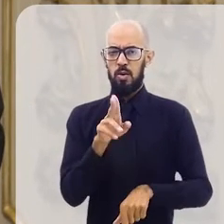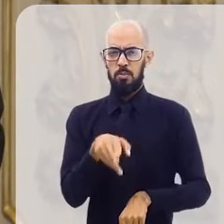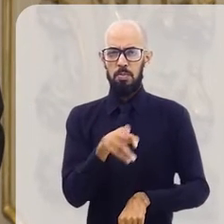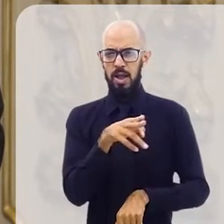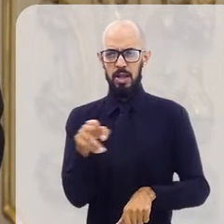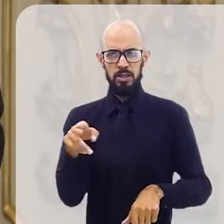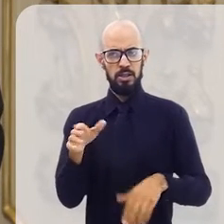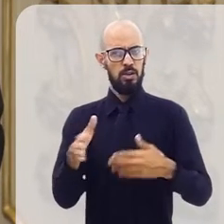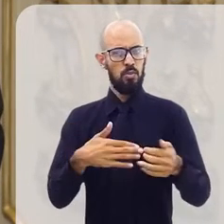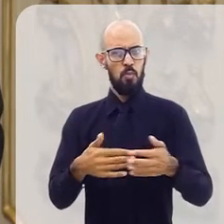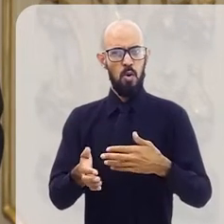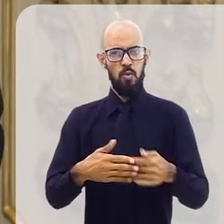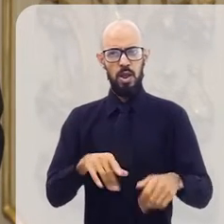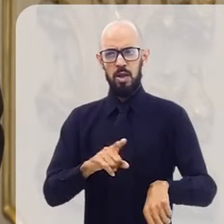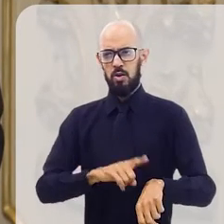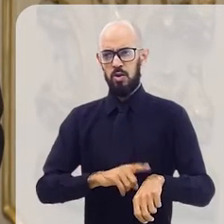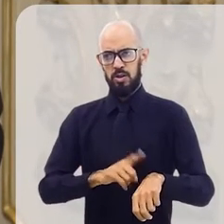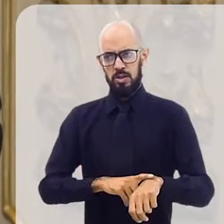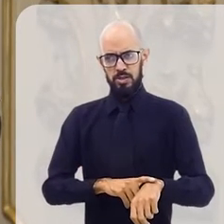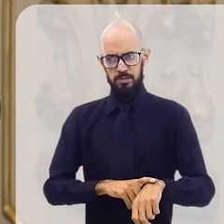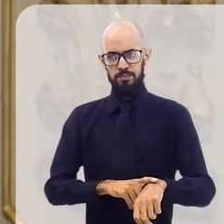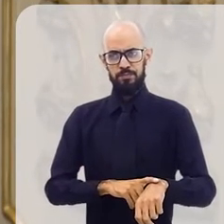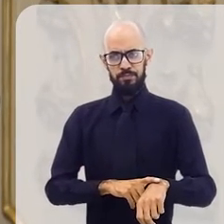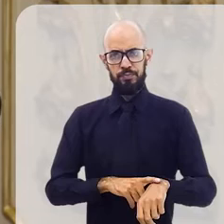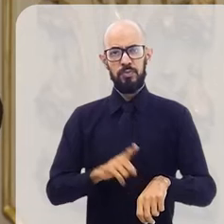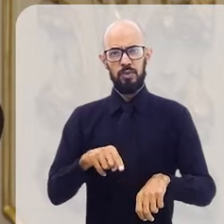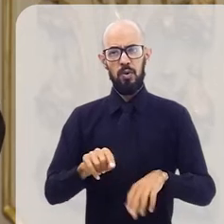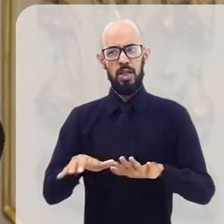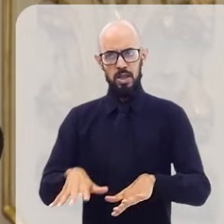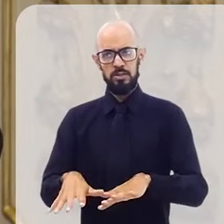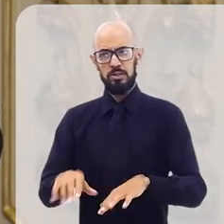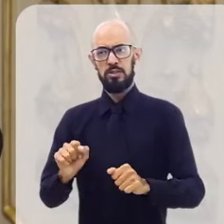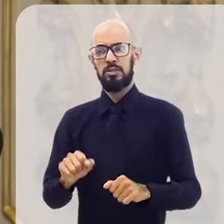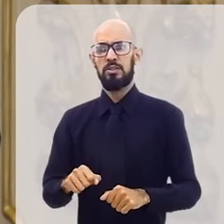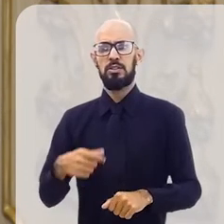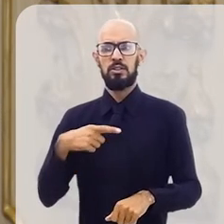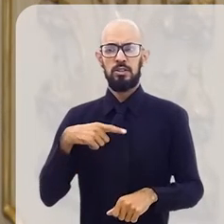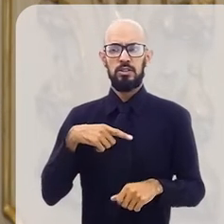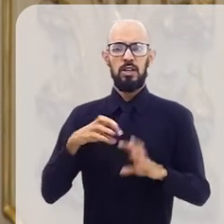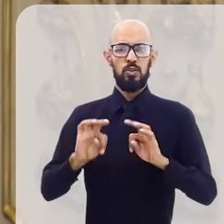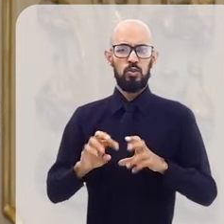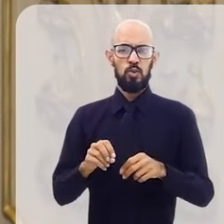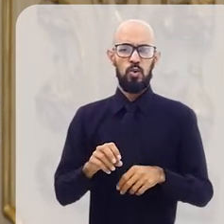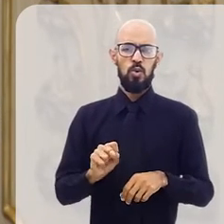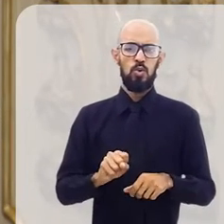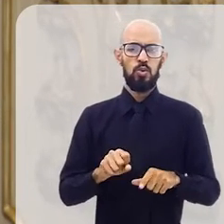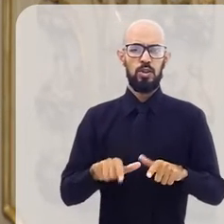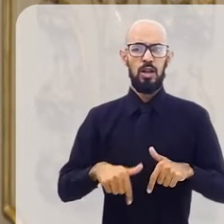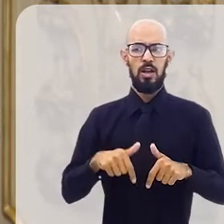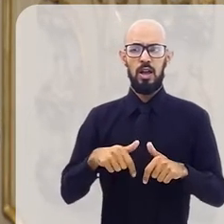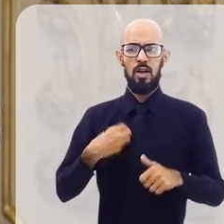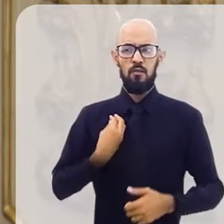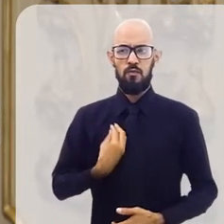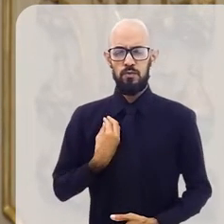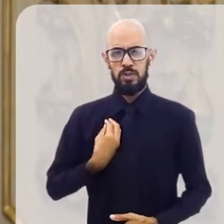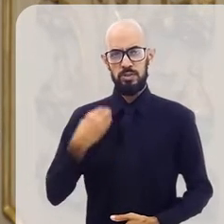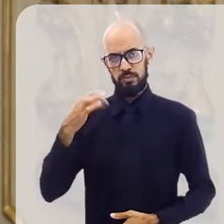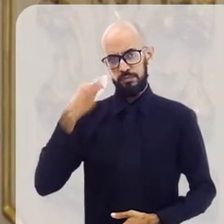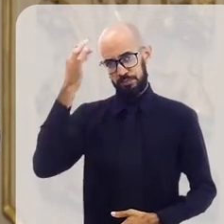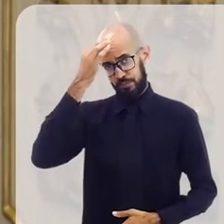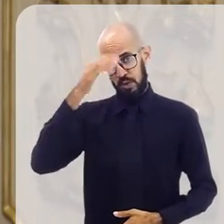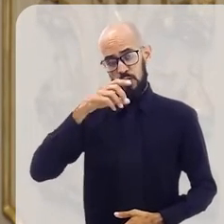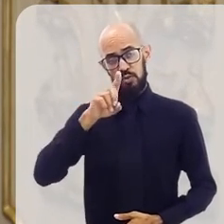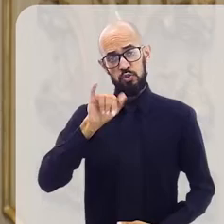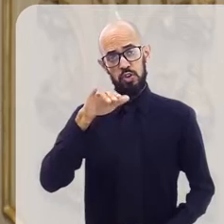sacerdote né a qualquer hora aí então engloba todo o sacramento da ordem é O